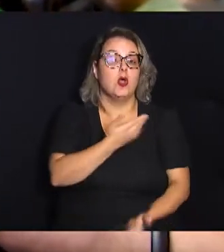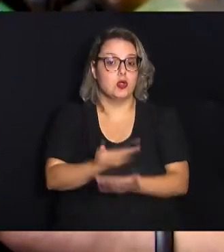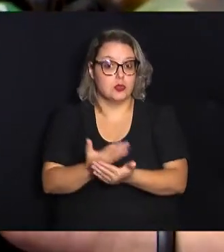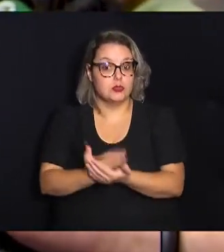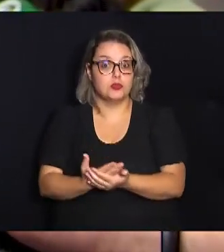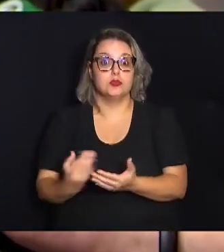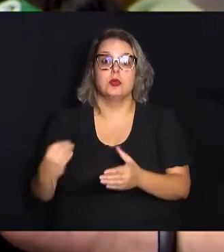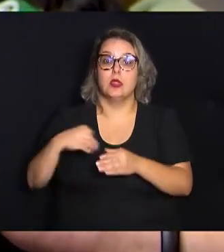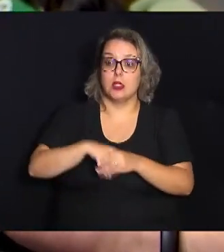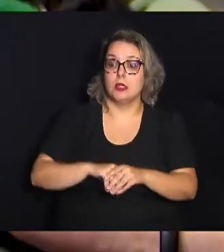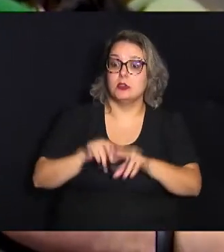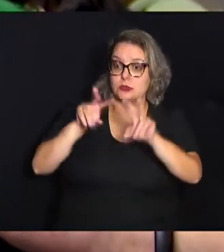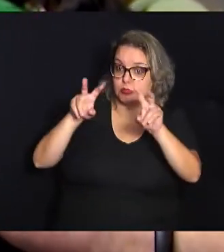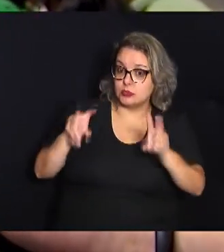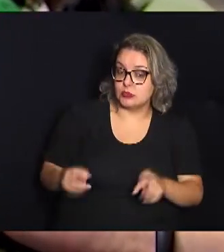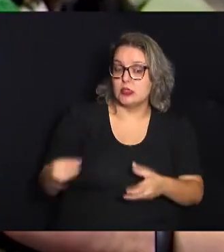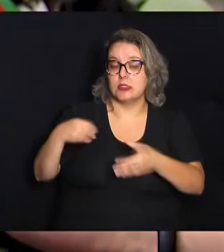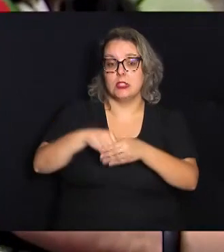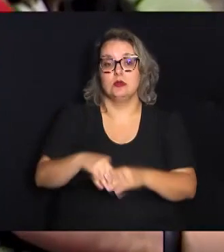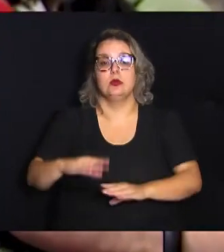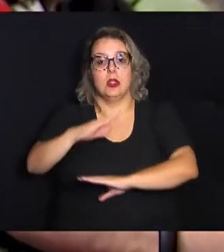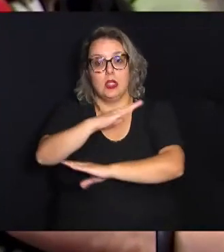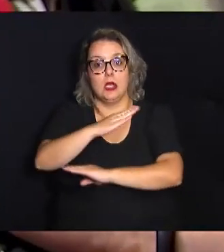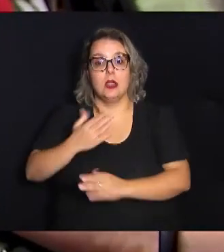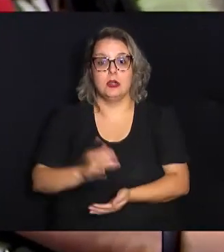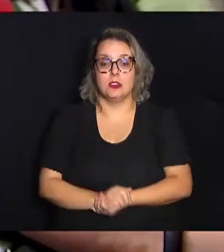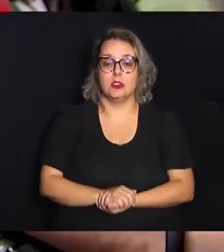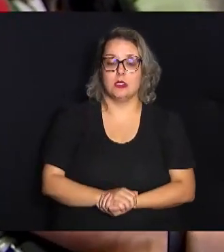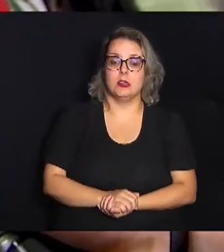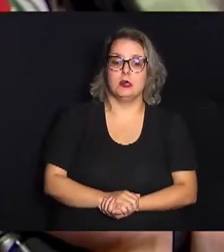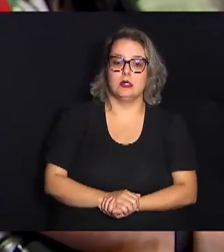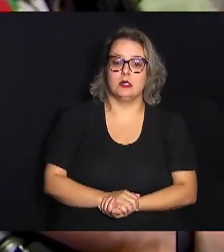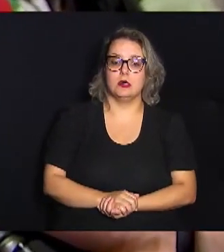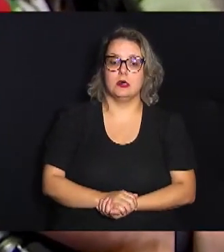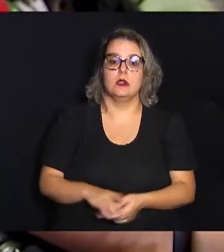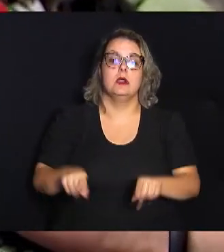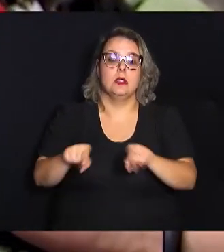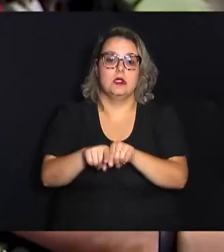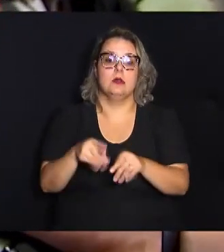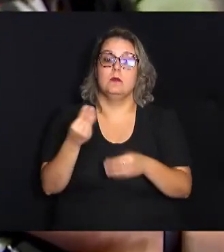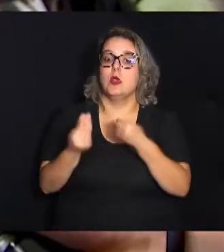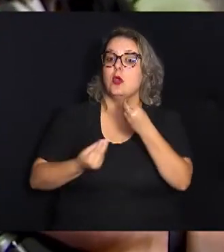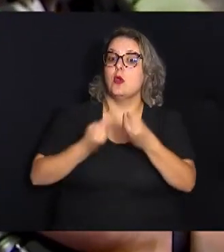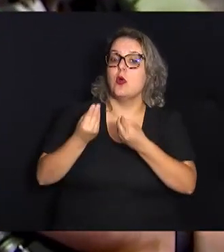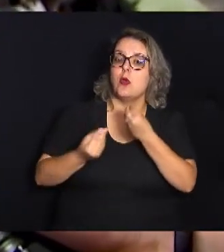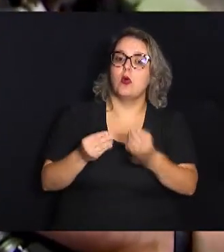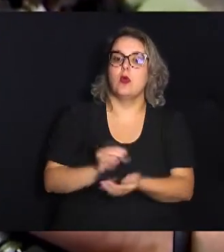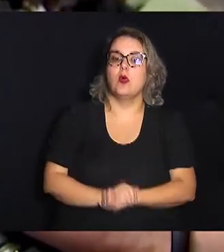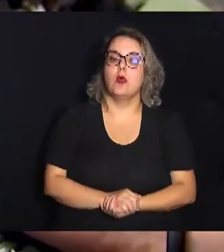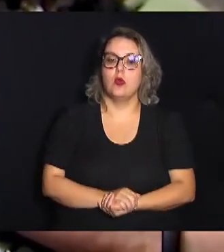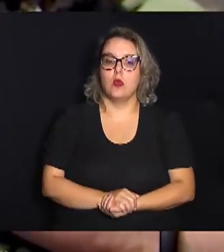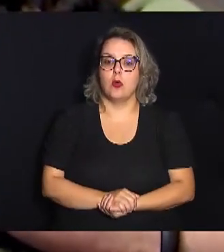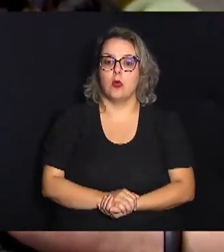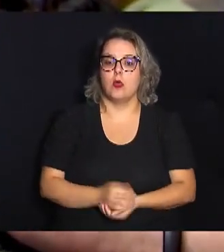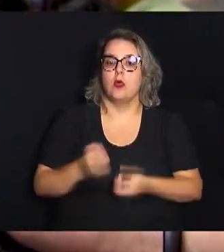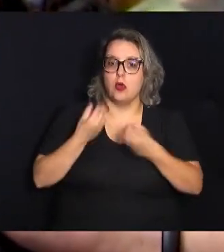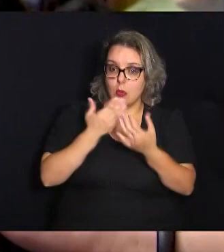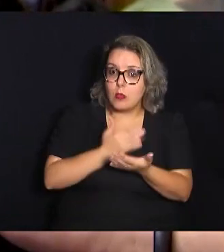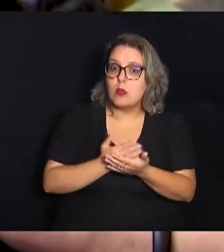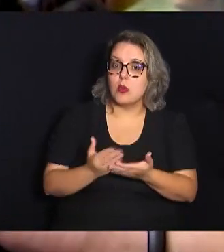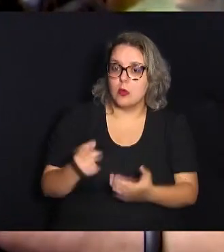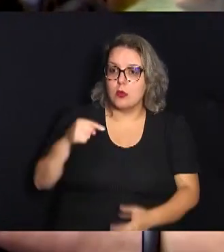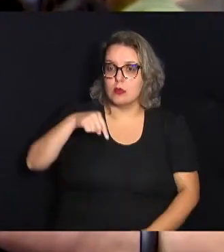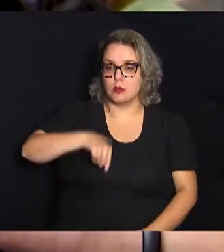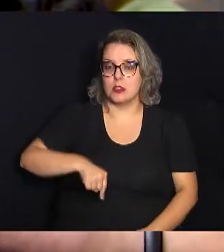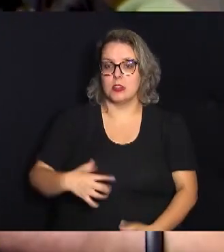dos assuntos que estão aqui na Câmara, e também de como a gente... É bom que a gente já comece aqui se sentir